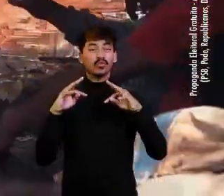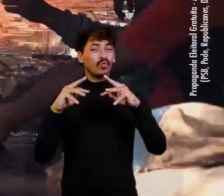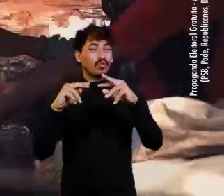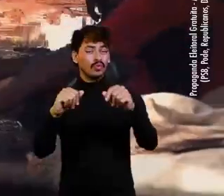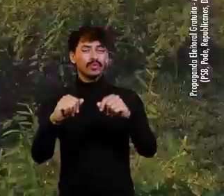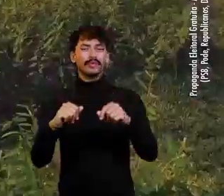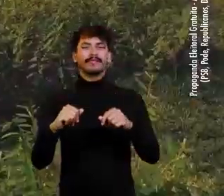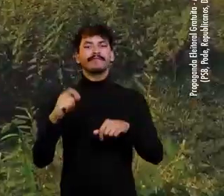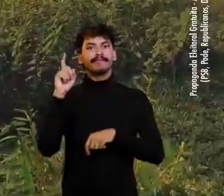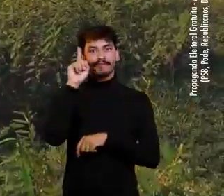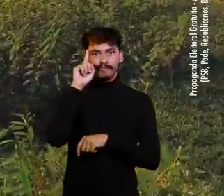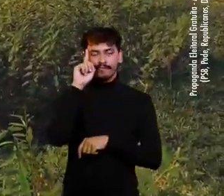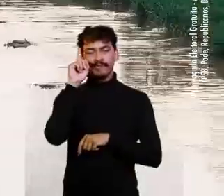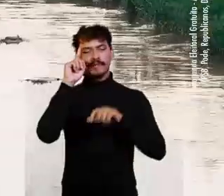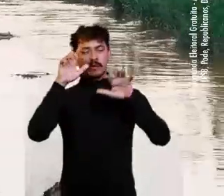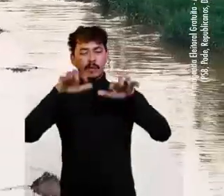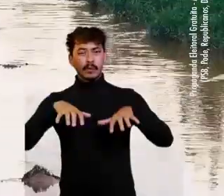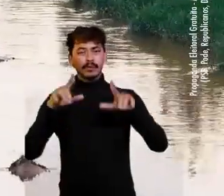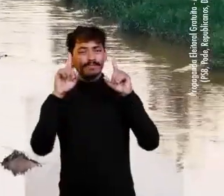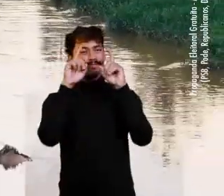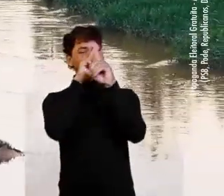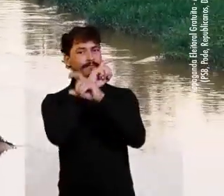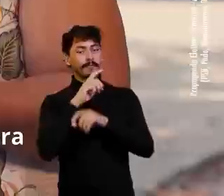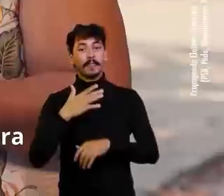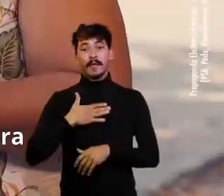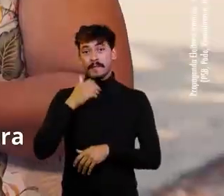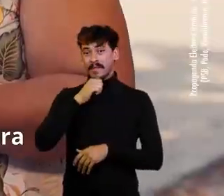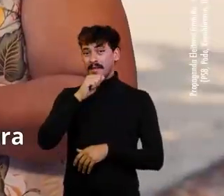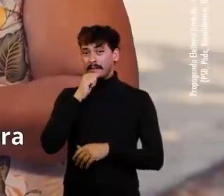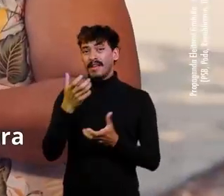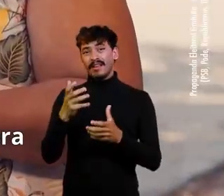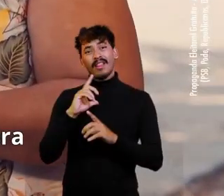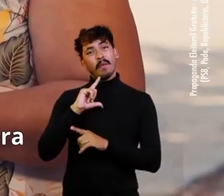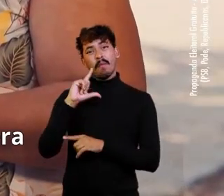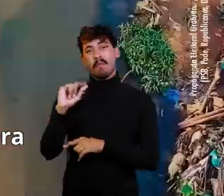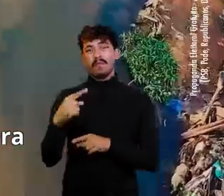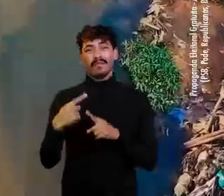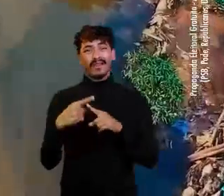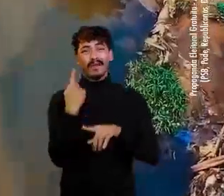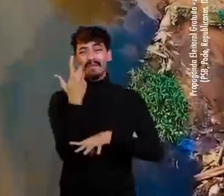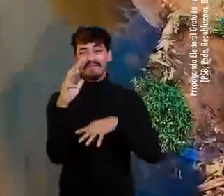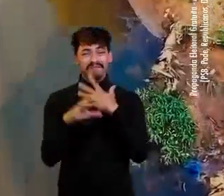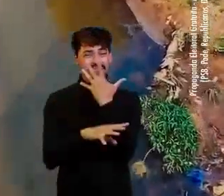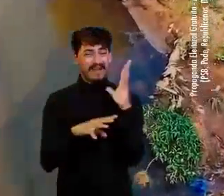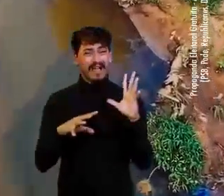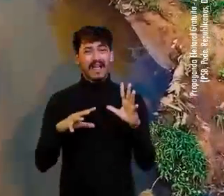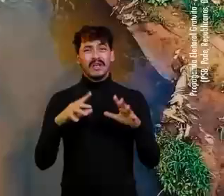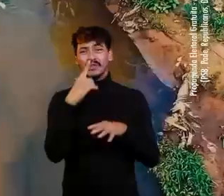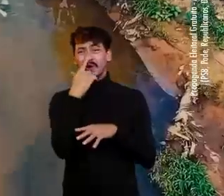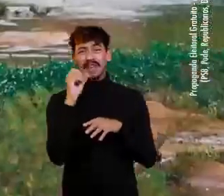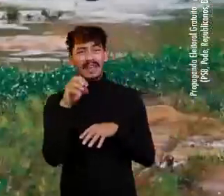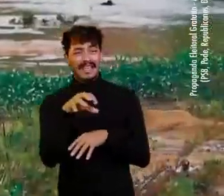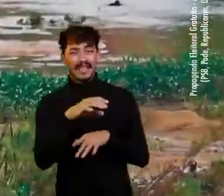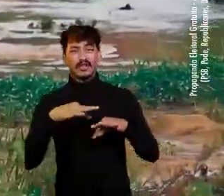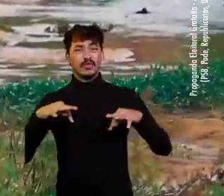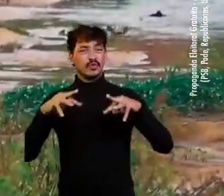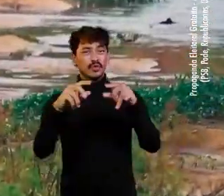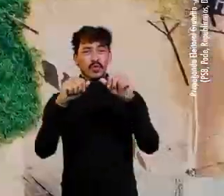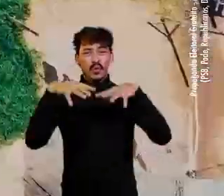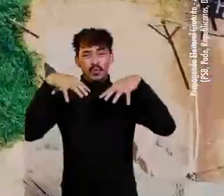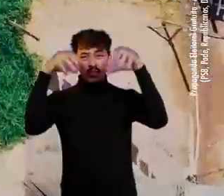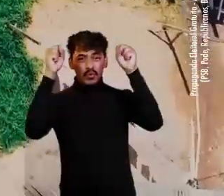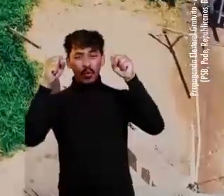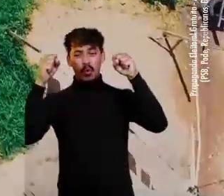dificuldade de chuva, como chove todo dia. Minha mãe queria muito sair daqui, que era muito mato, muito lixo,